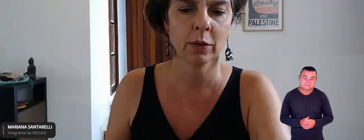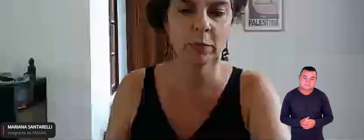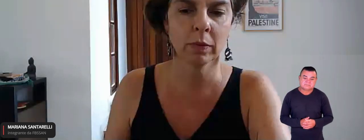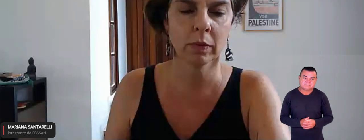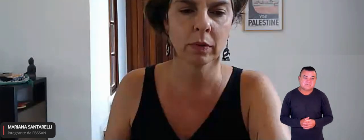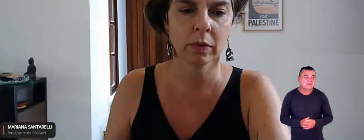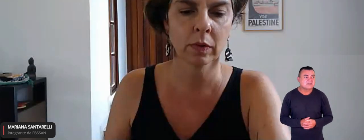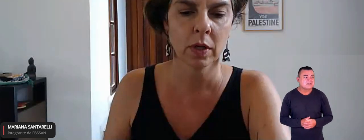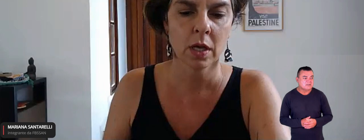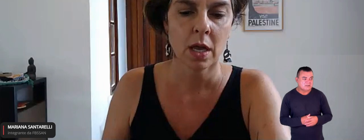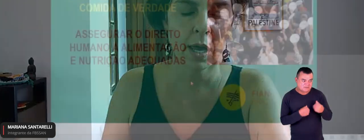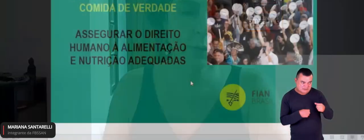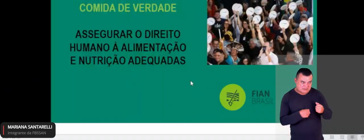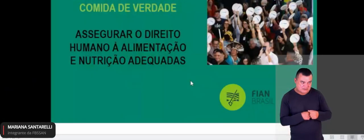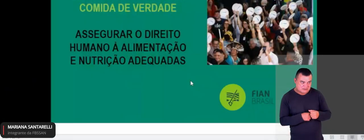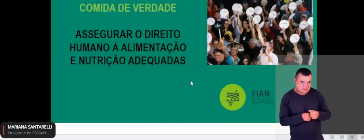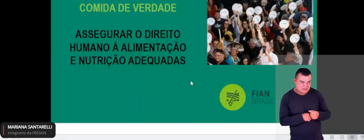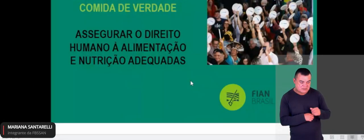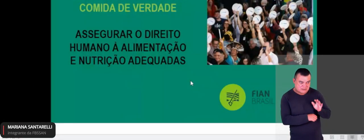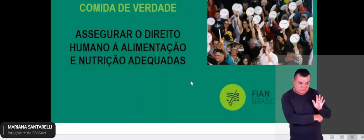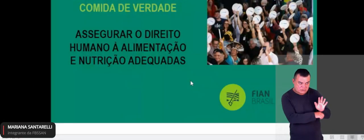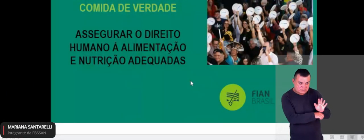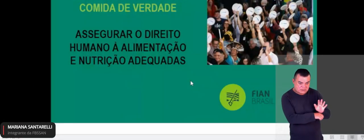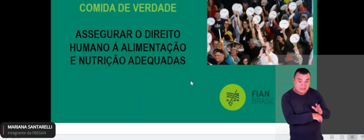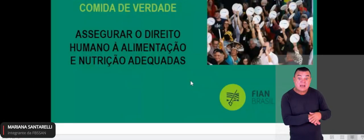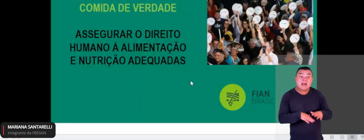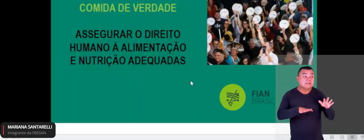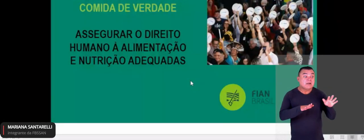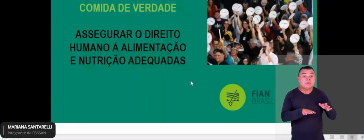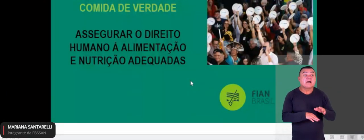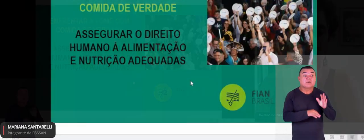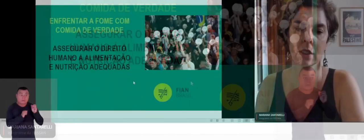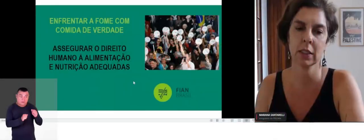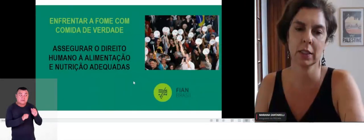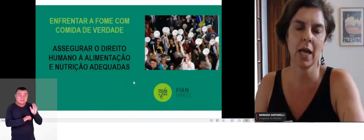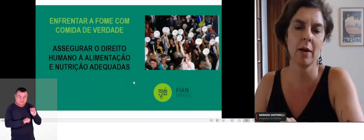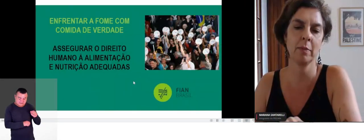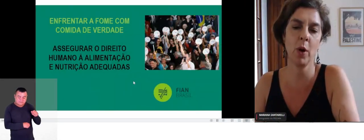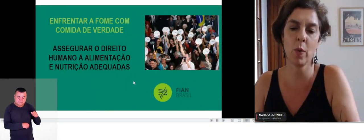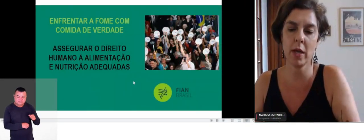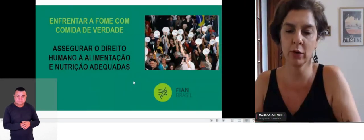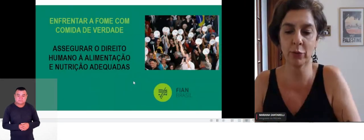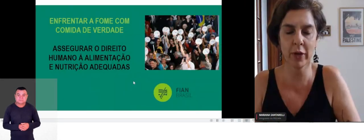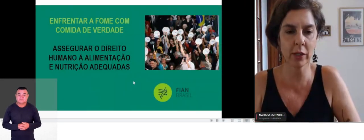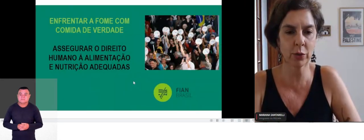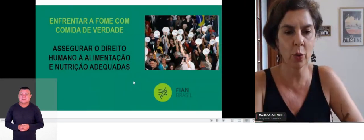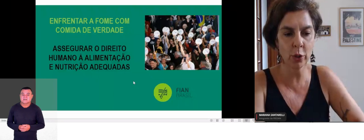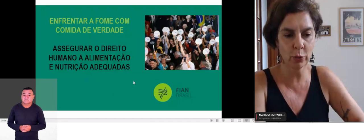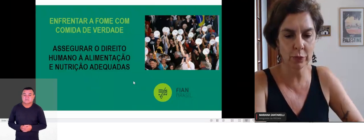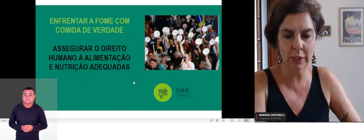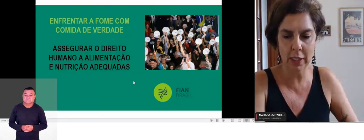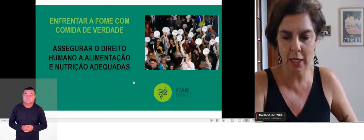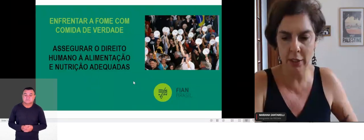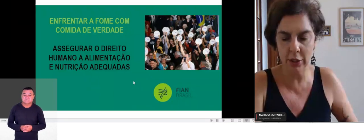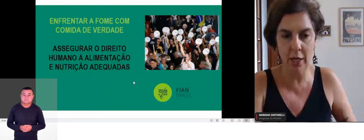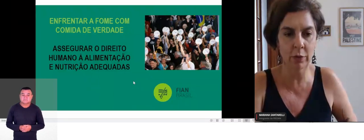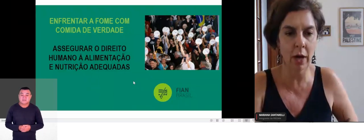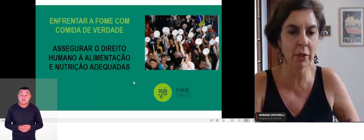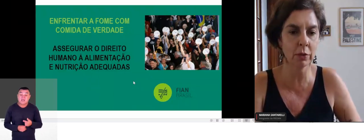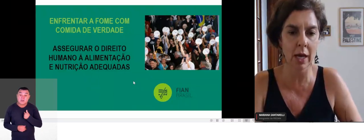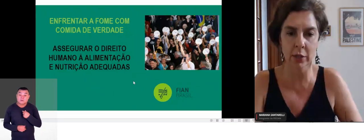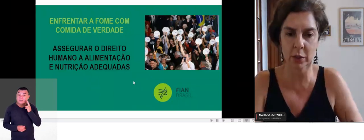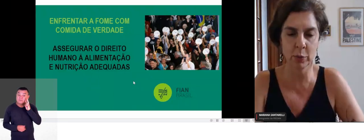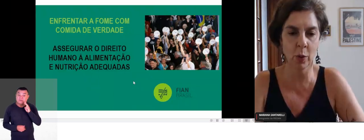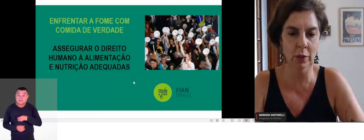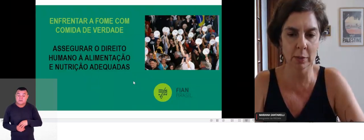precisa de ajuda eu tô vendo agora sim agora sim tá bom eu não vejo o rosto de vocês